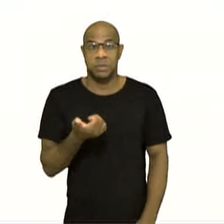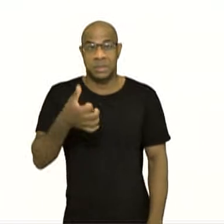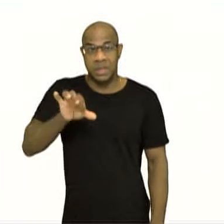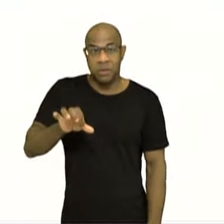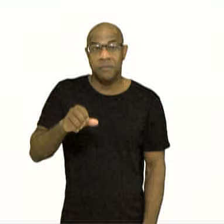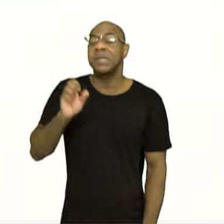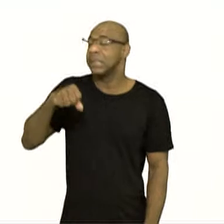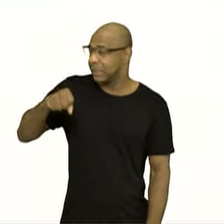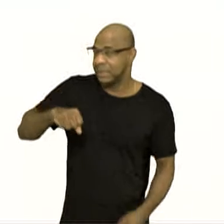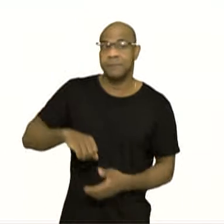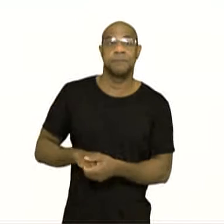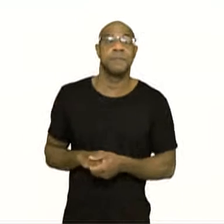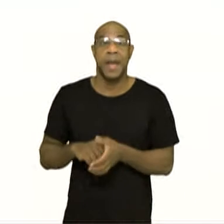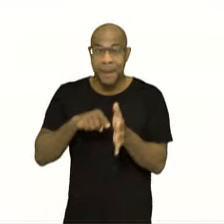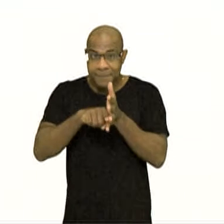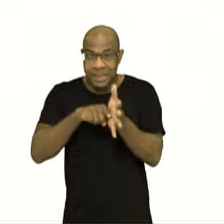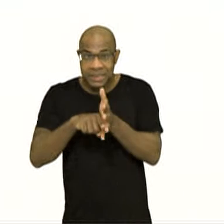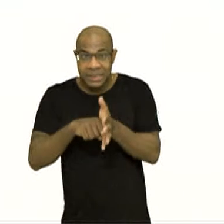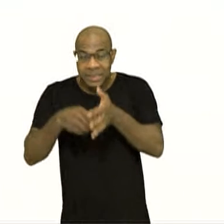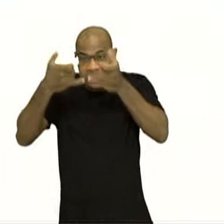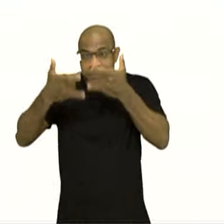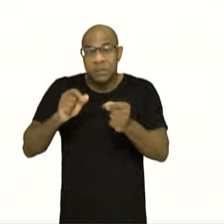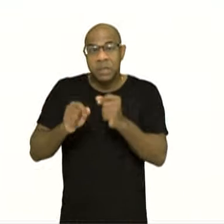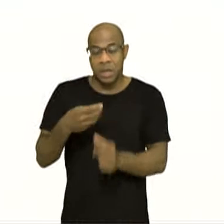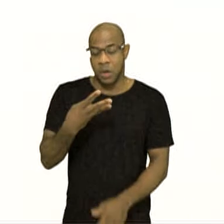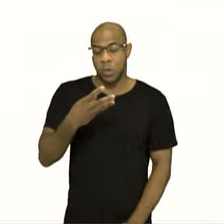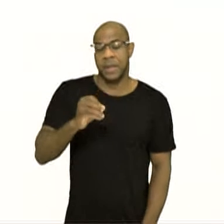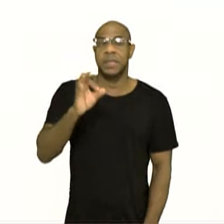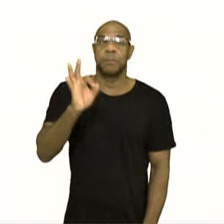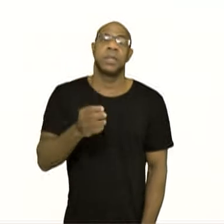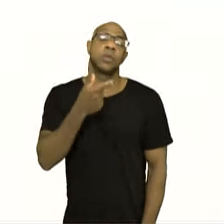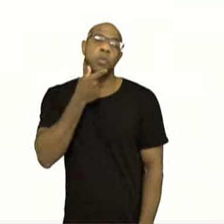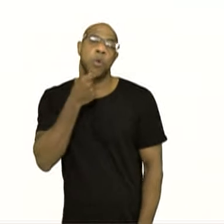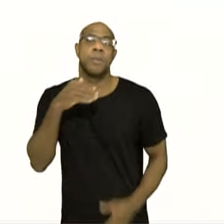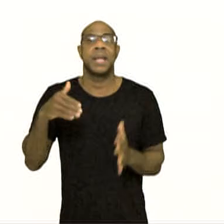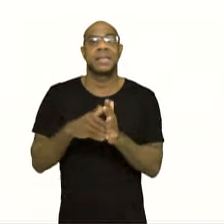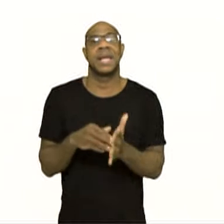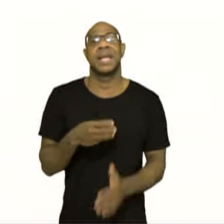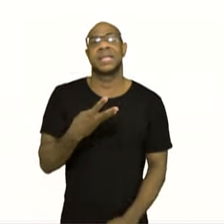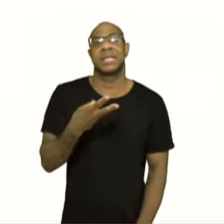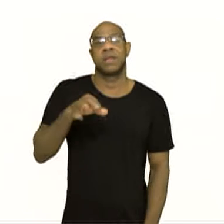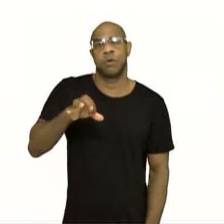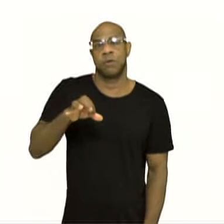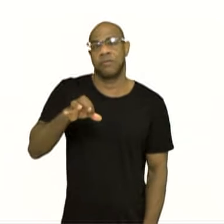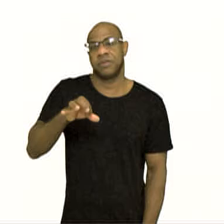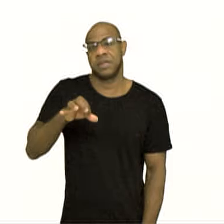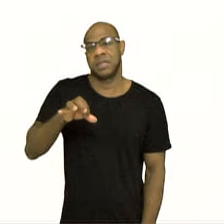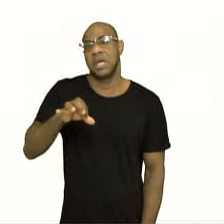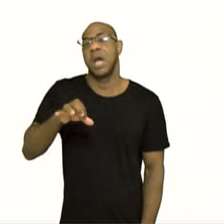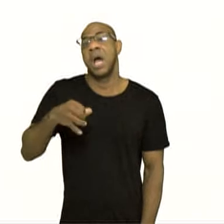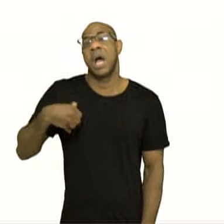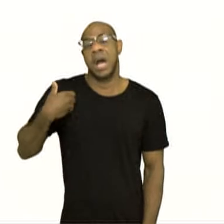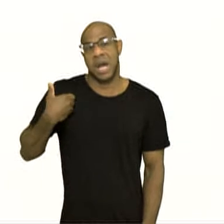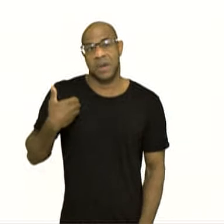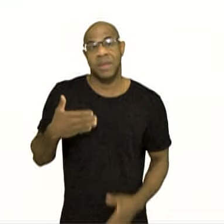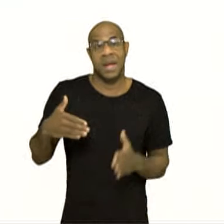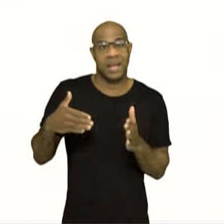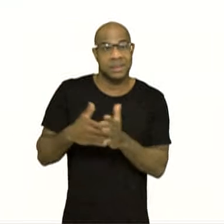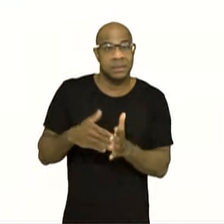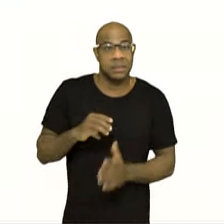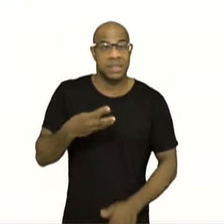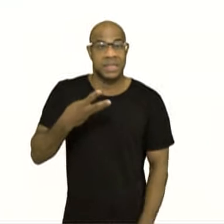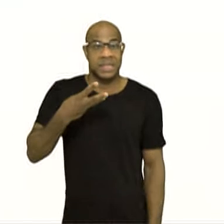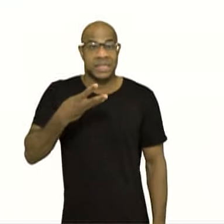que 40% dos homens de até 39 anos e 20% dos homens acima dessa